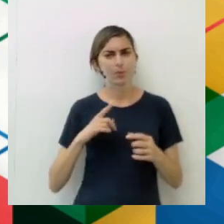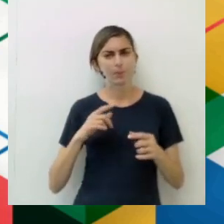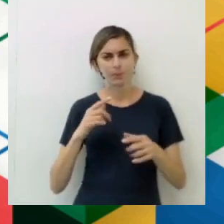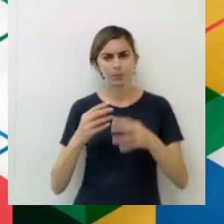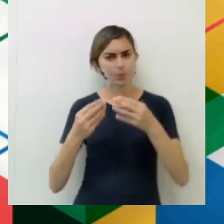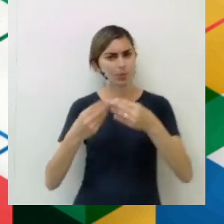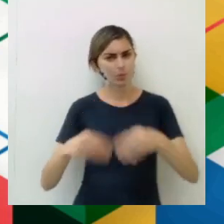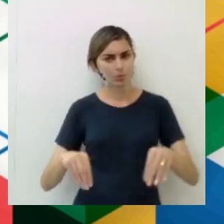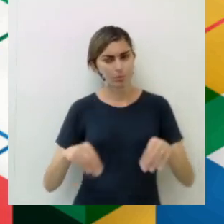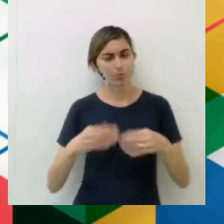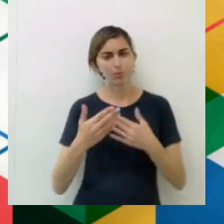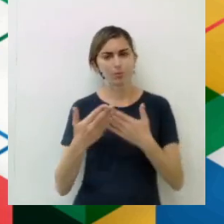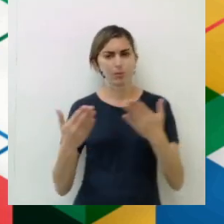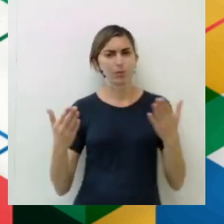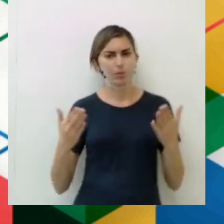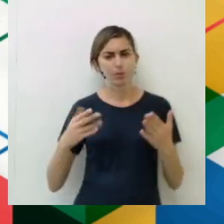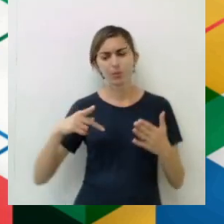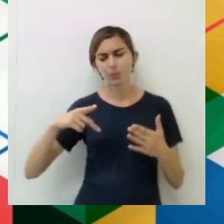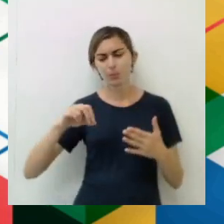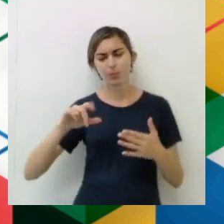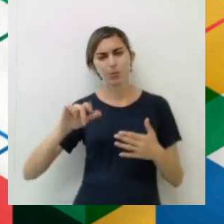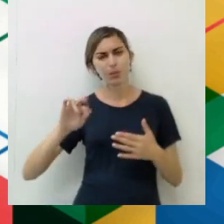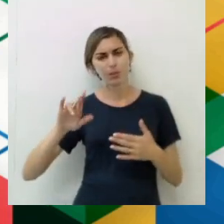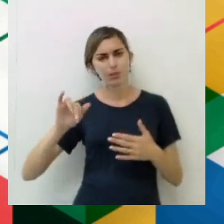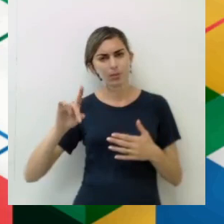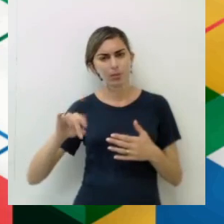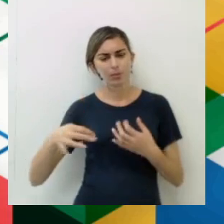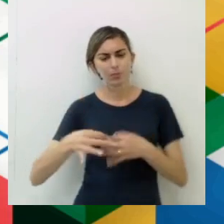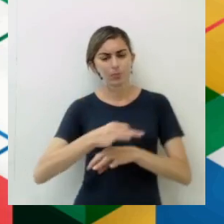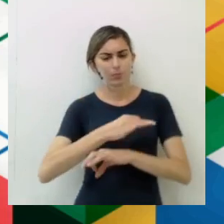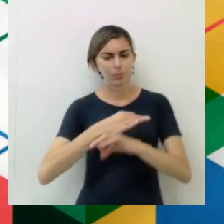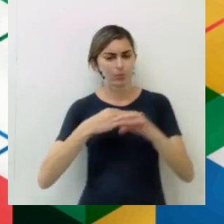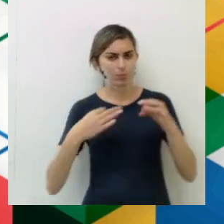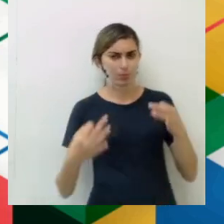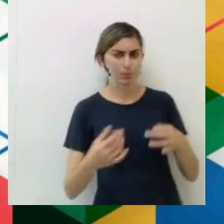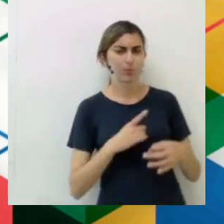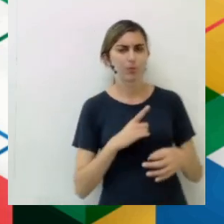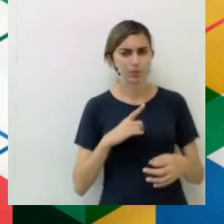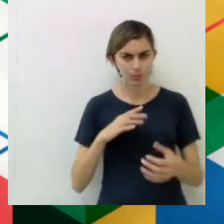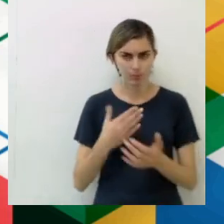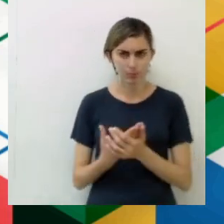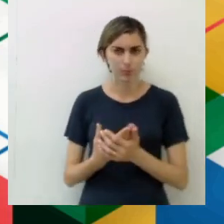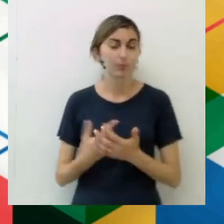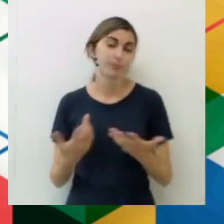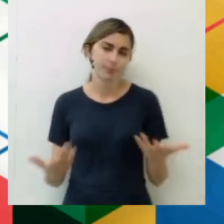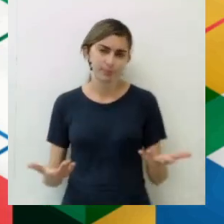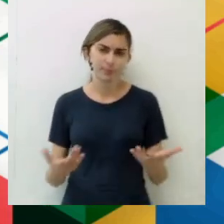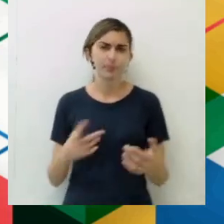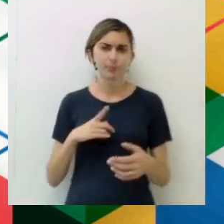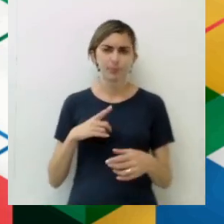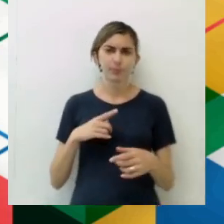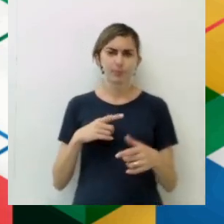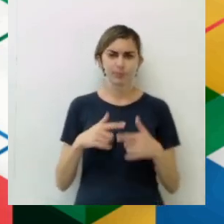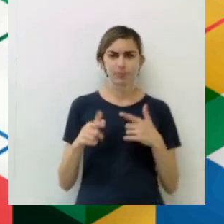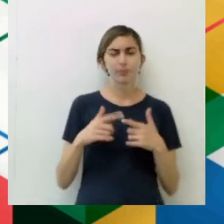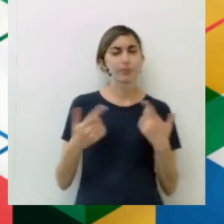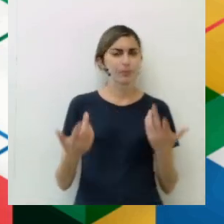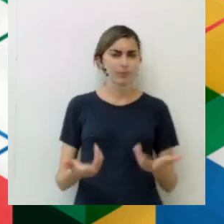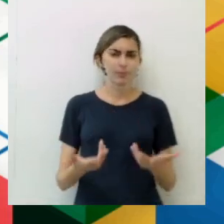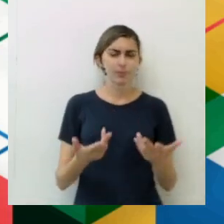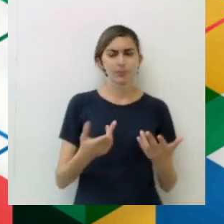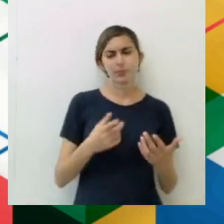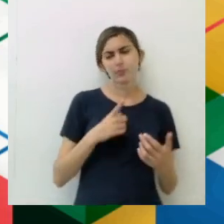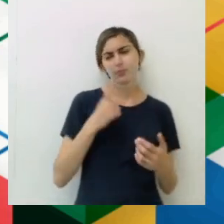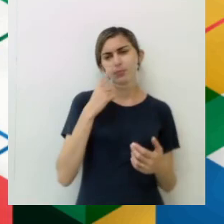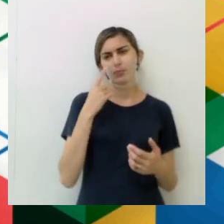interfere inclusive na polaridade de uma molécula. Tu acredita nisso? Mas ele interfere sim. Então, olha